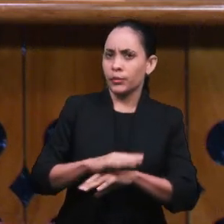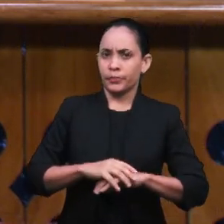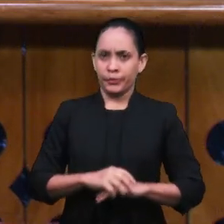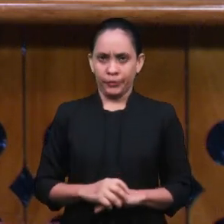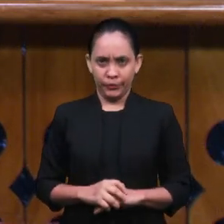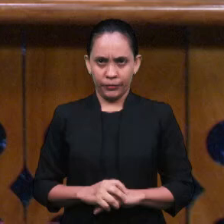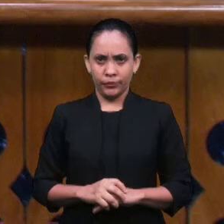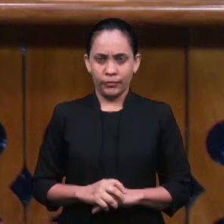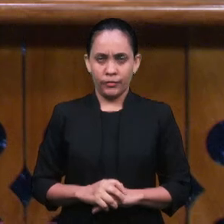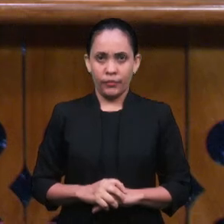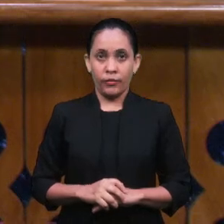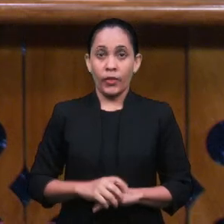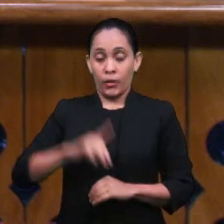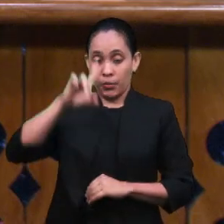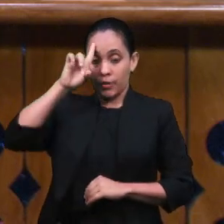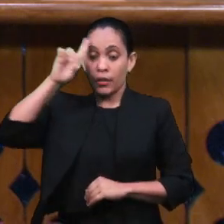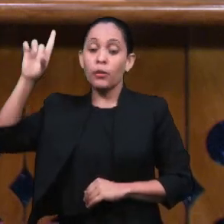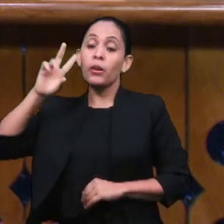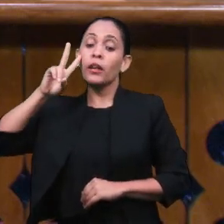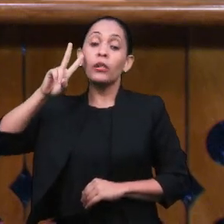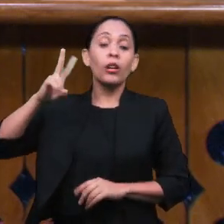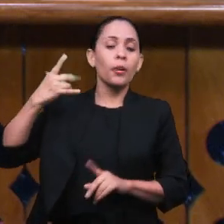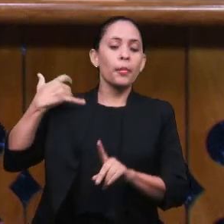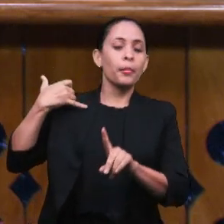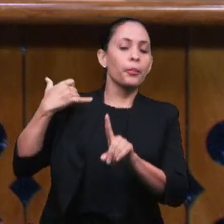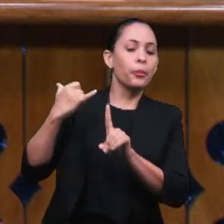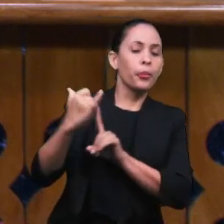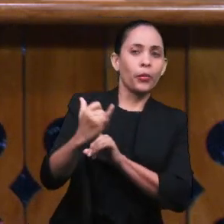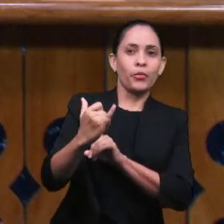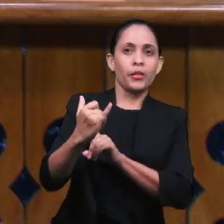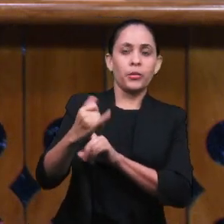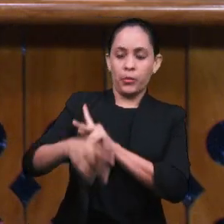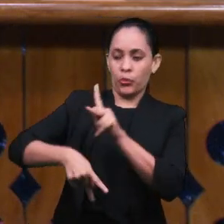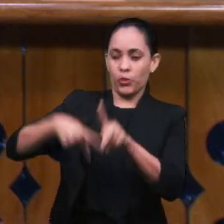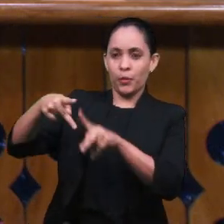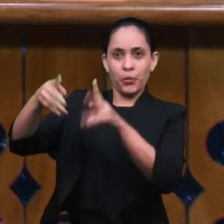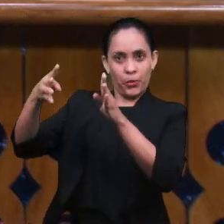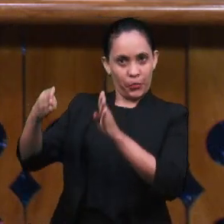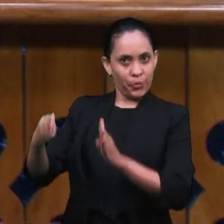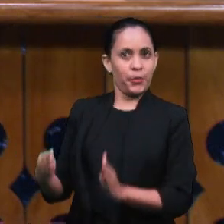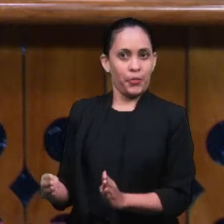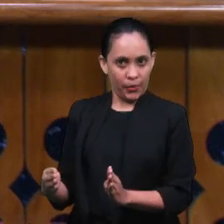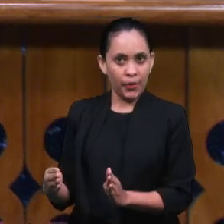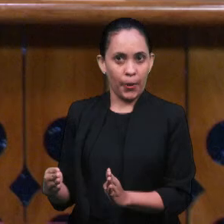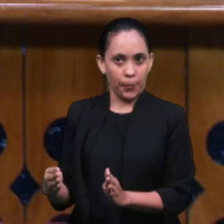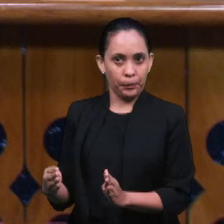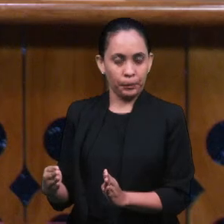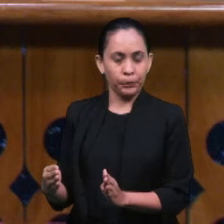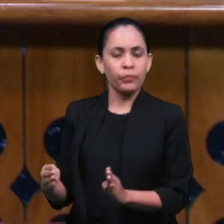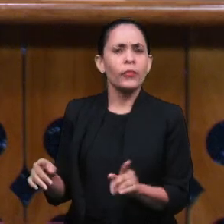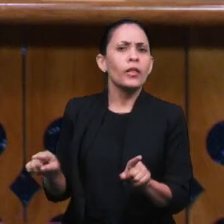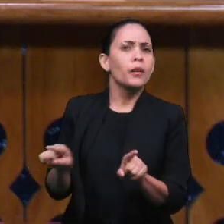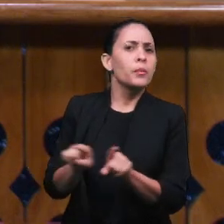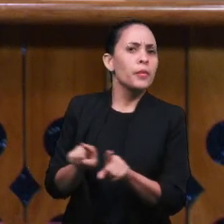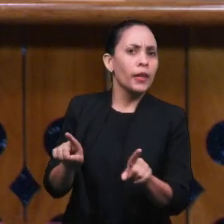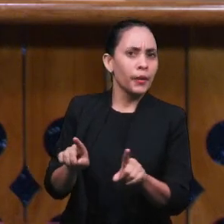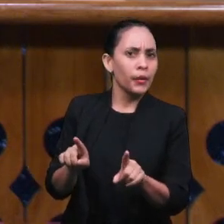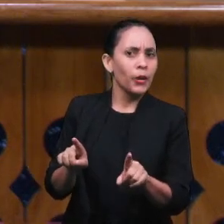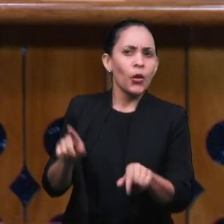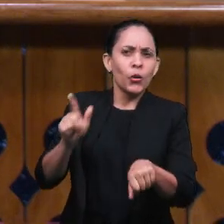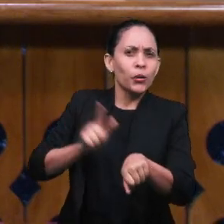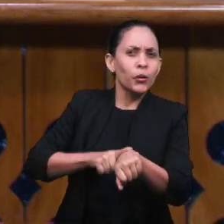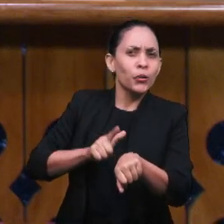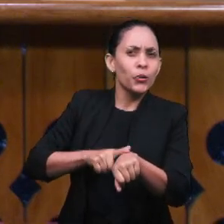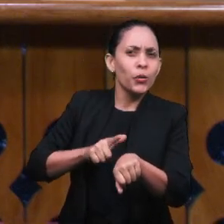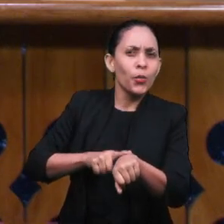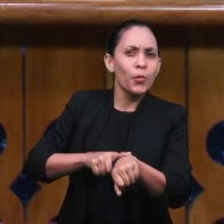vê profeticamente essa igreja desse jeito. E vê no dia do seu desposório, quer dizer,